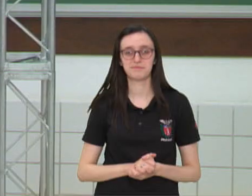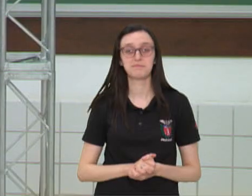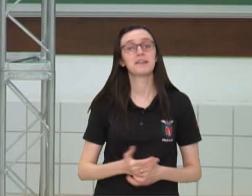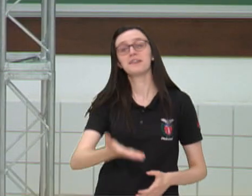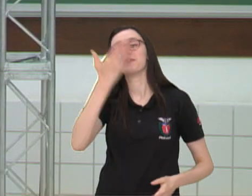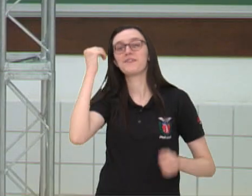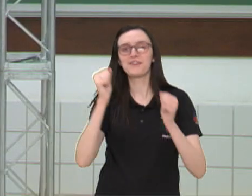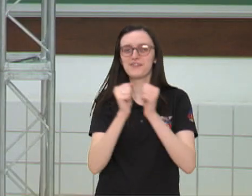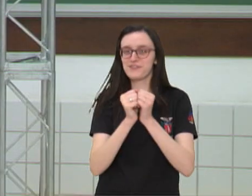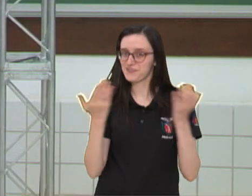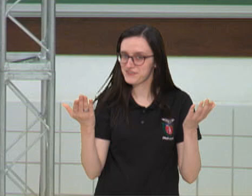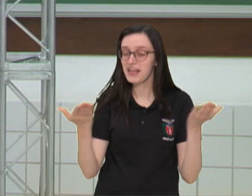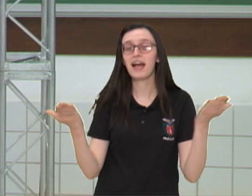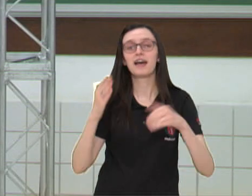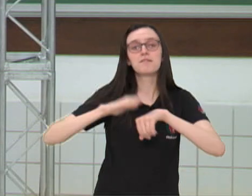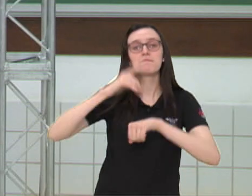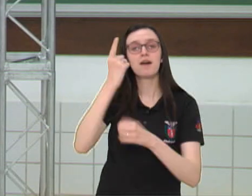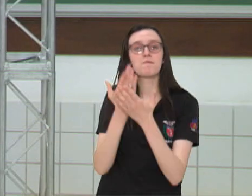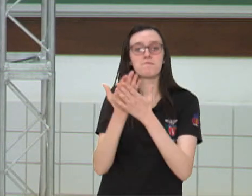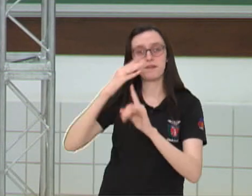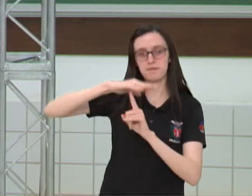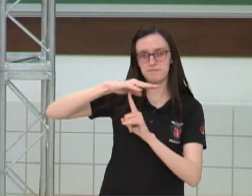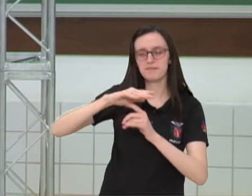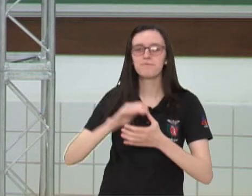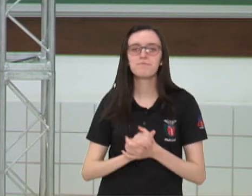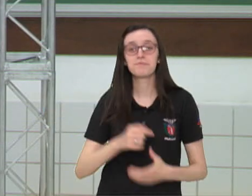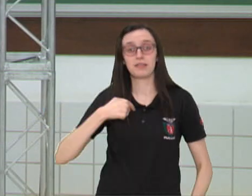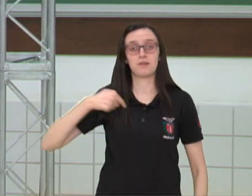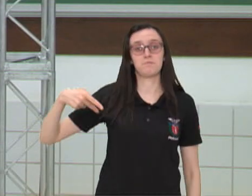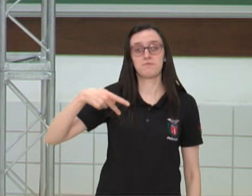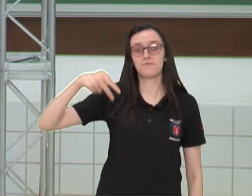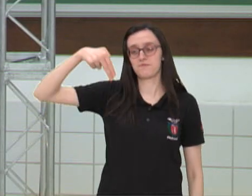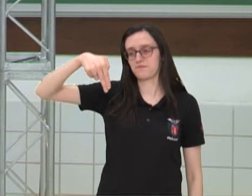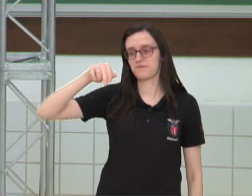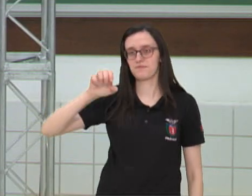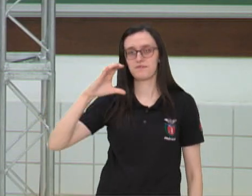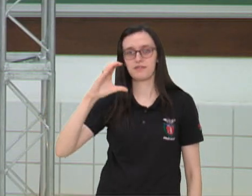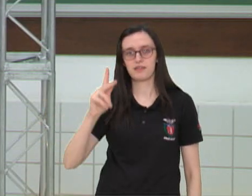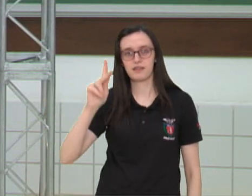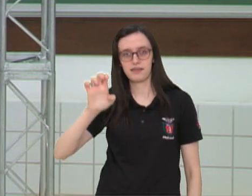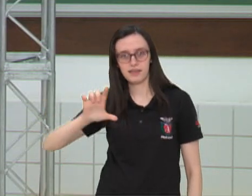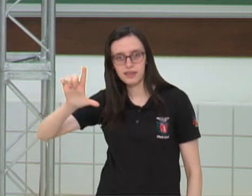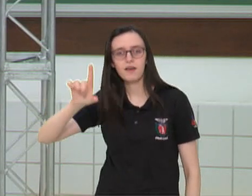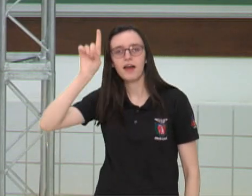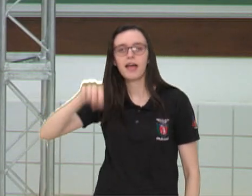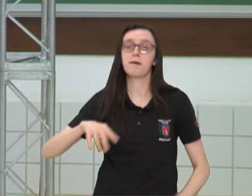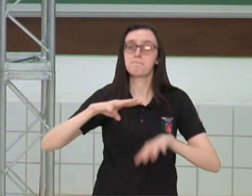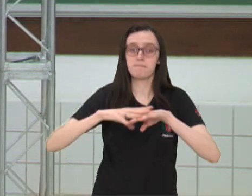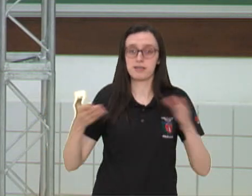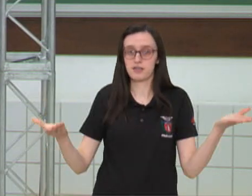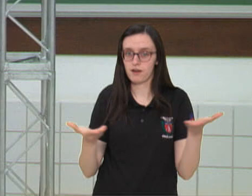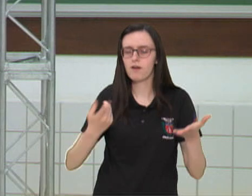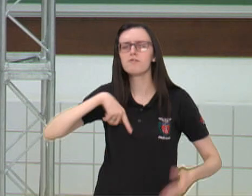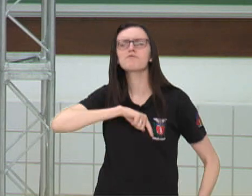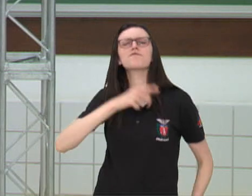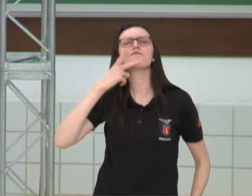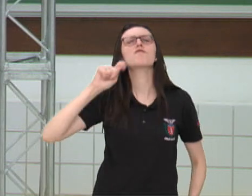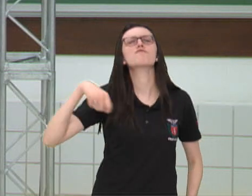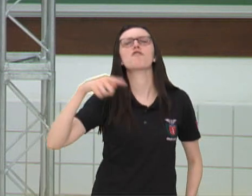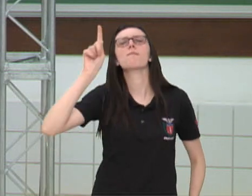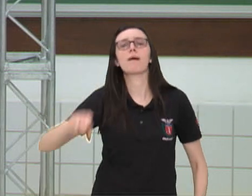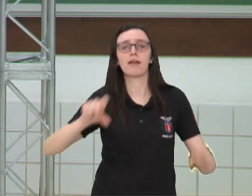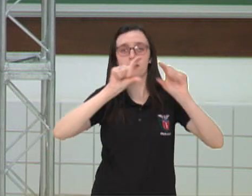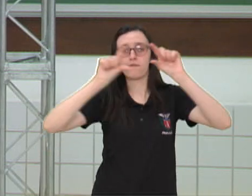Vamos juntos, mais uma aula Paraná. Eu sou o professor Neckel, Wagner Neckel, essa disciplina de matemática, e a gente está falando de